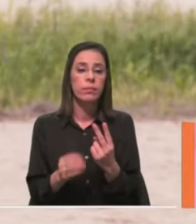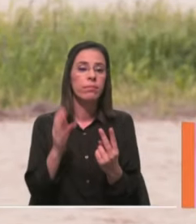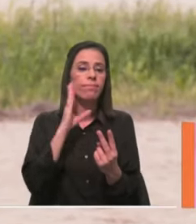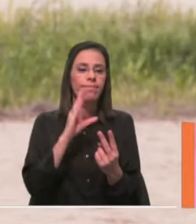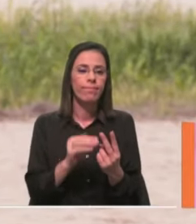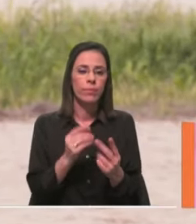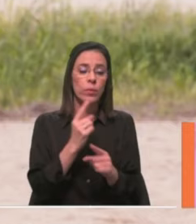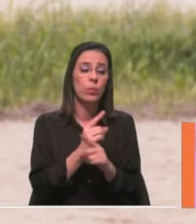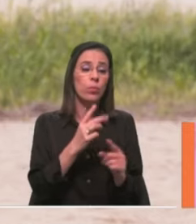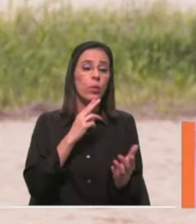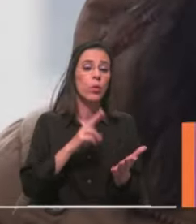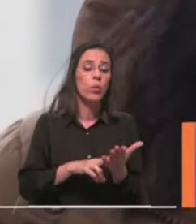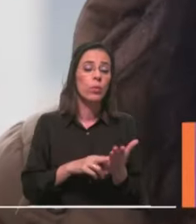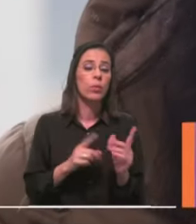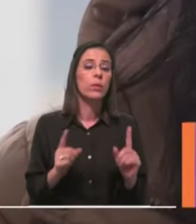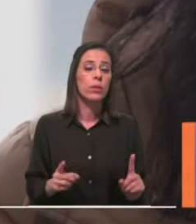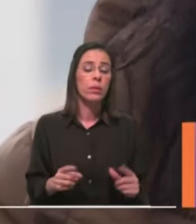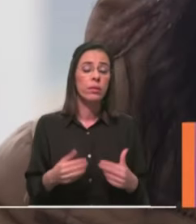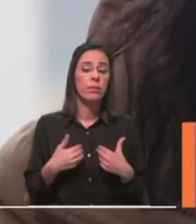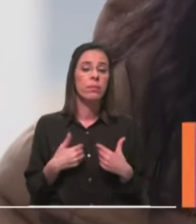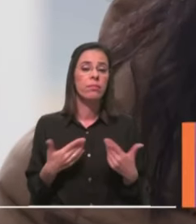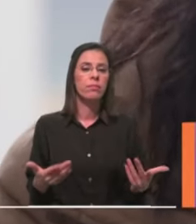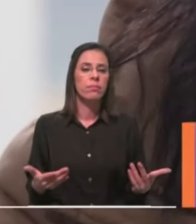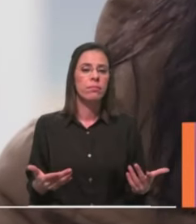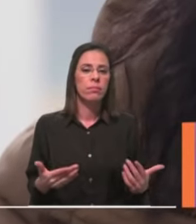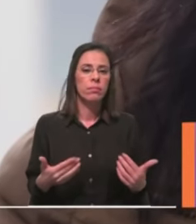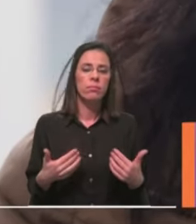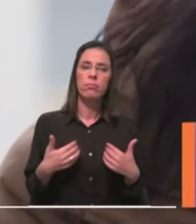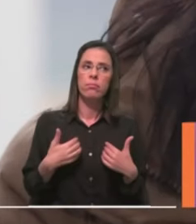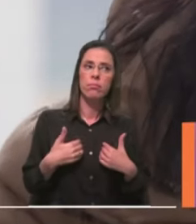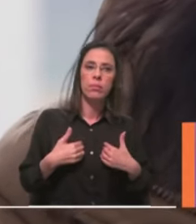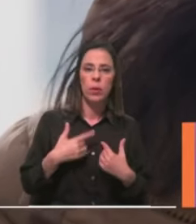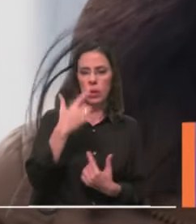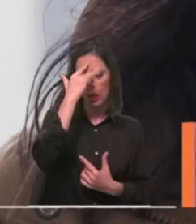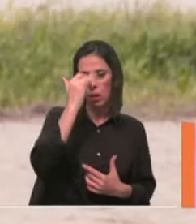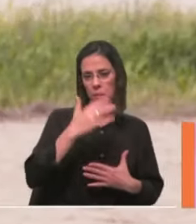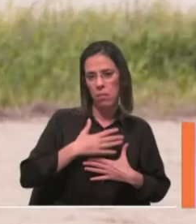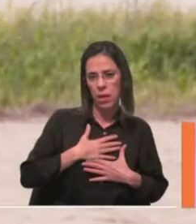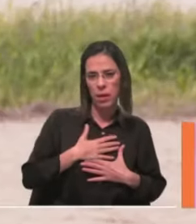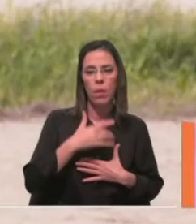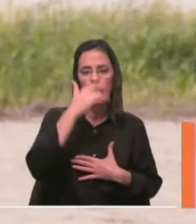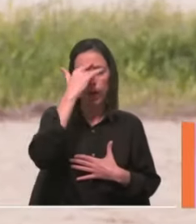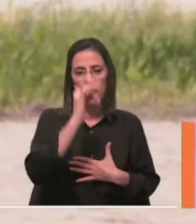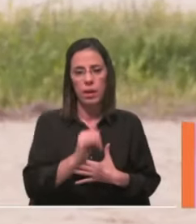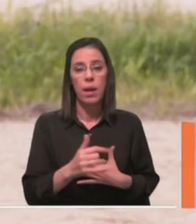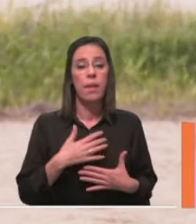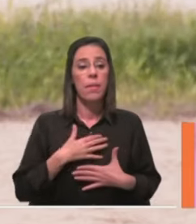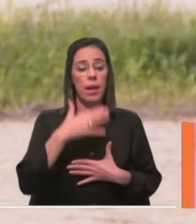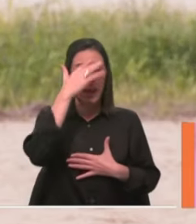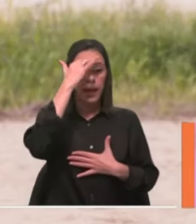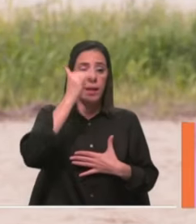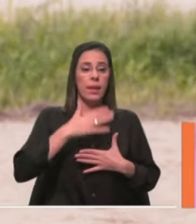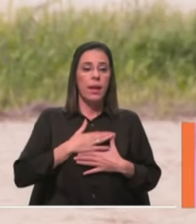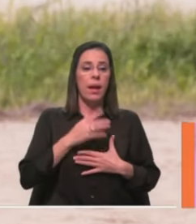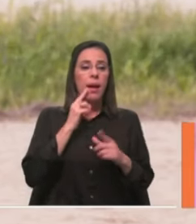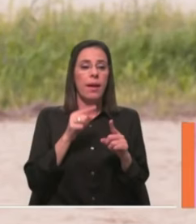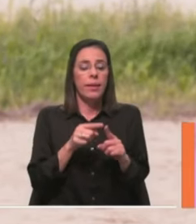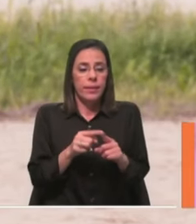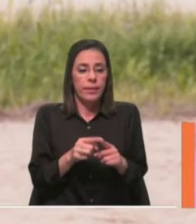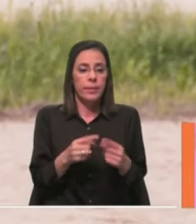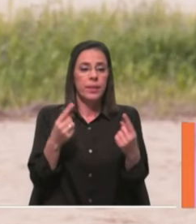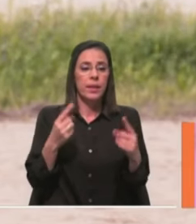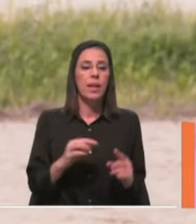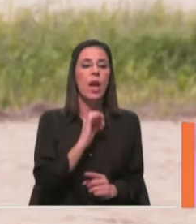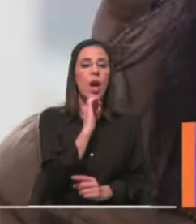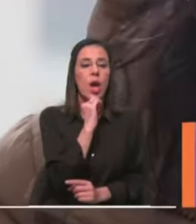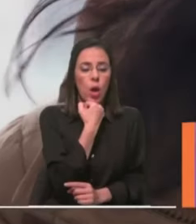sabemos ainda por que razão é que veio. Eu tenho uma ideia. Qual é a sua ideia? A minha ideia era que ela, como aquilo tinha